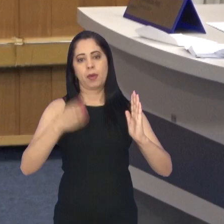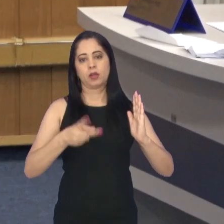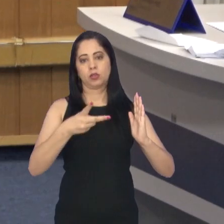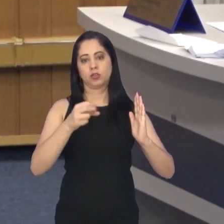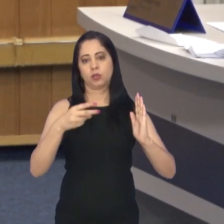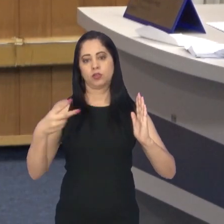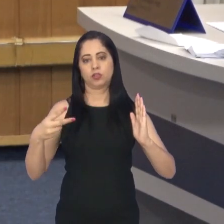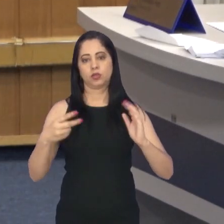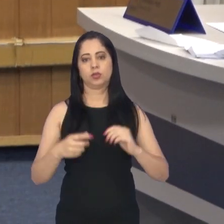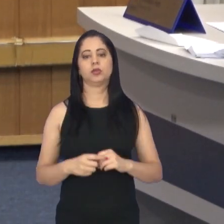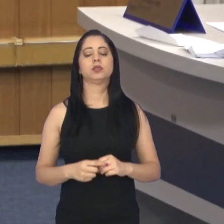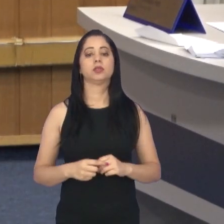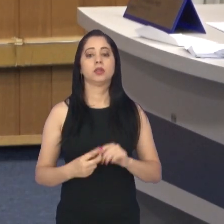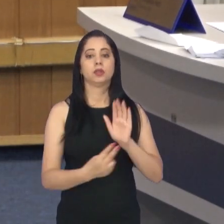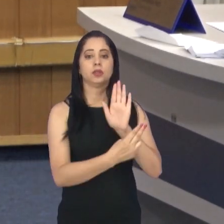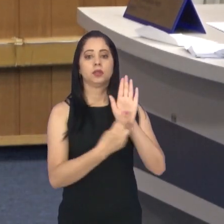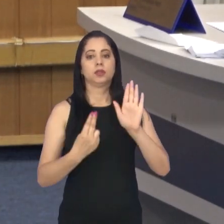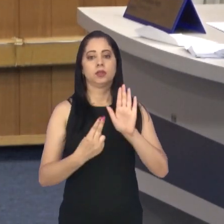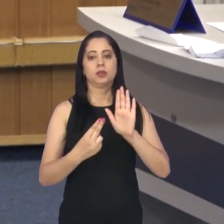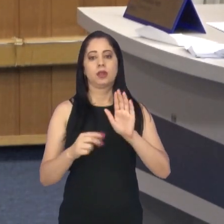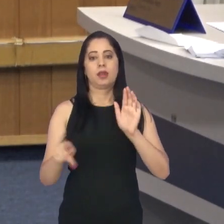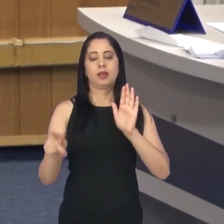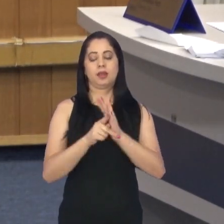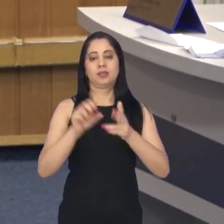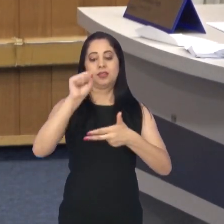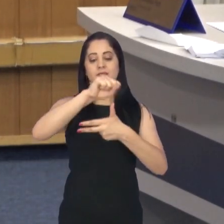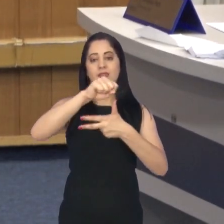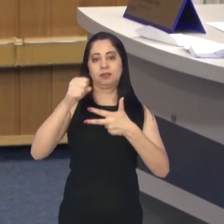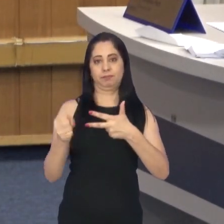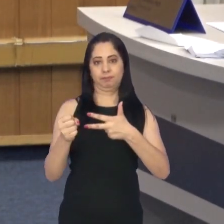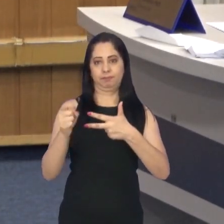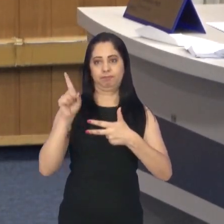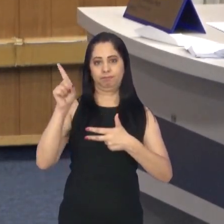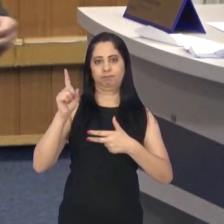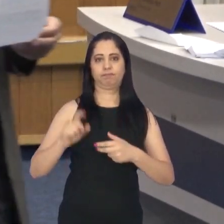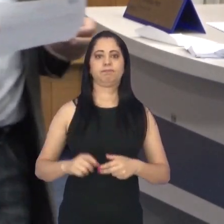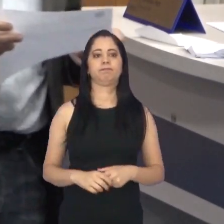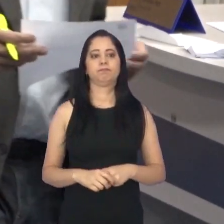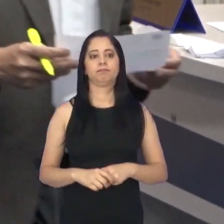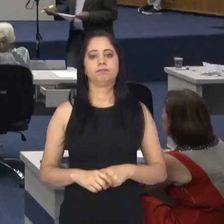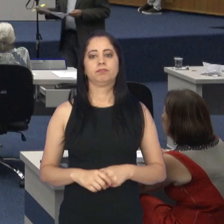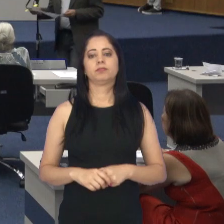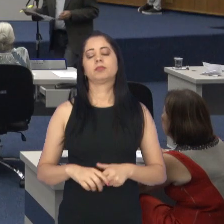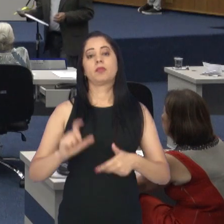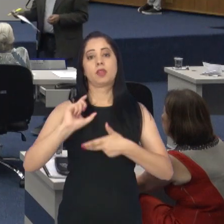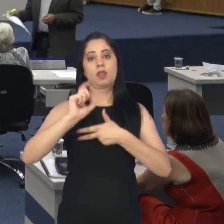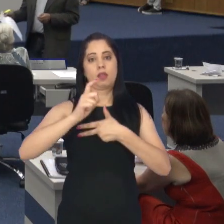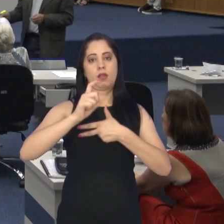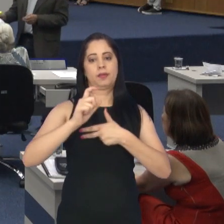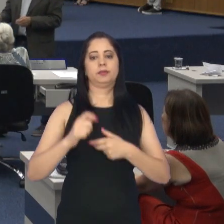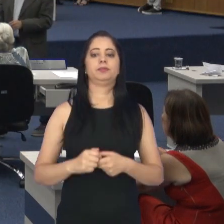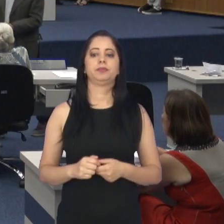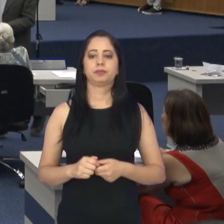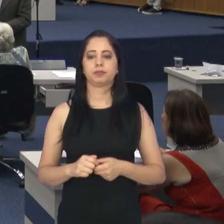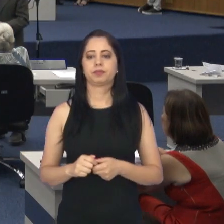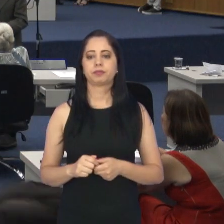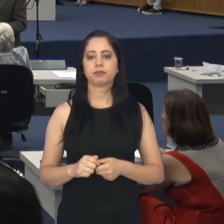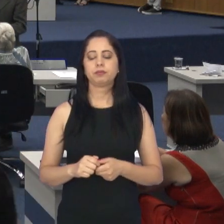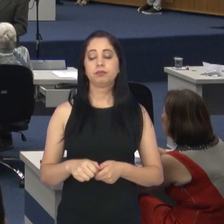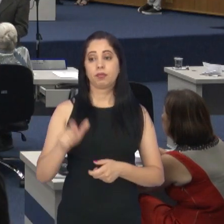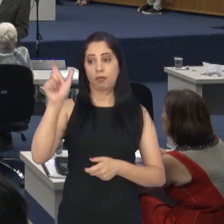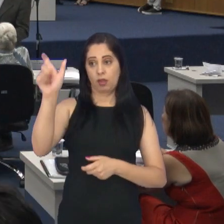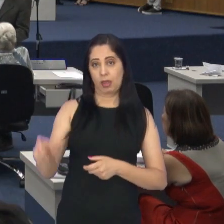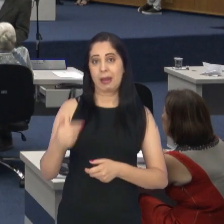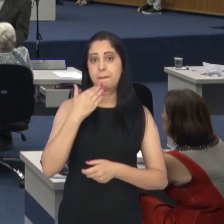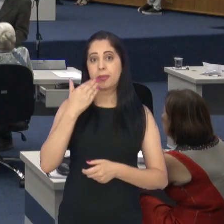12485/2022, de autoria do Poder Executivo. Em votação, o pedido verbal do